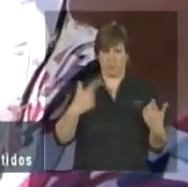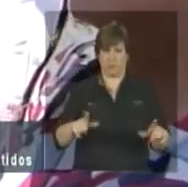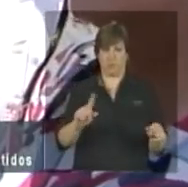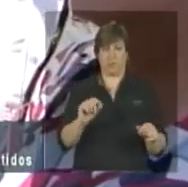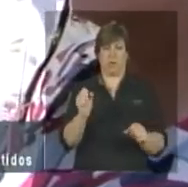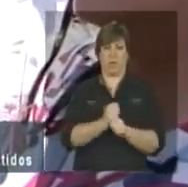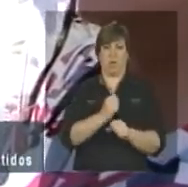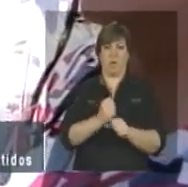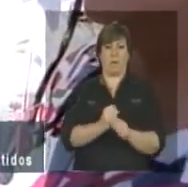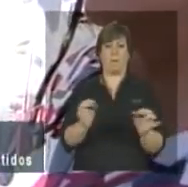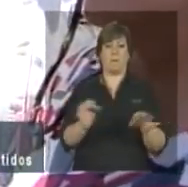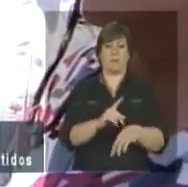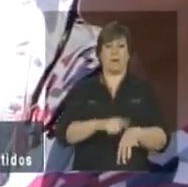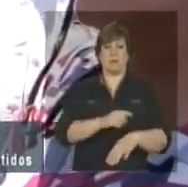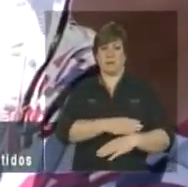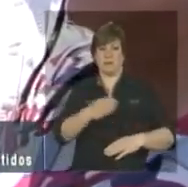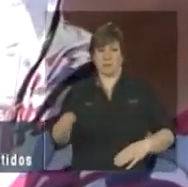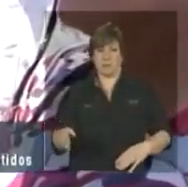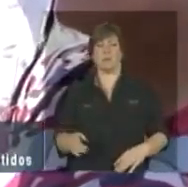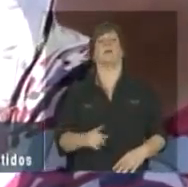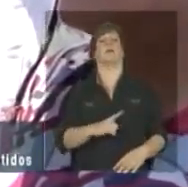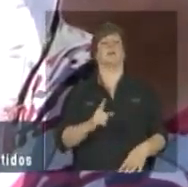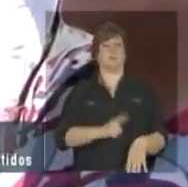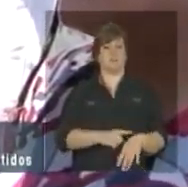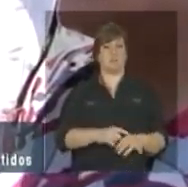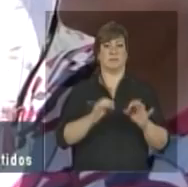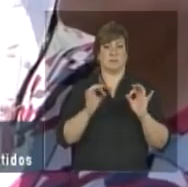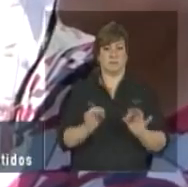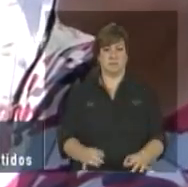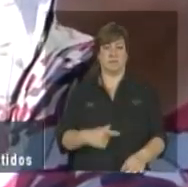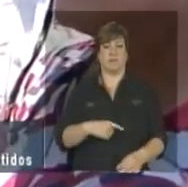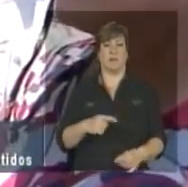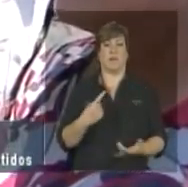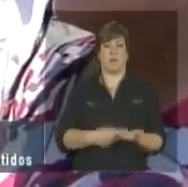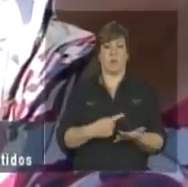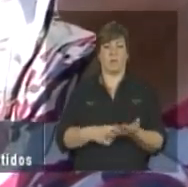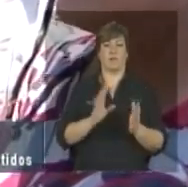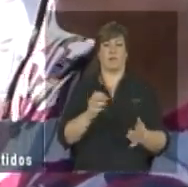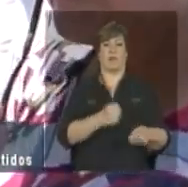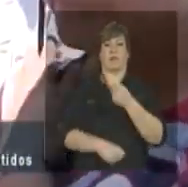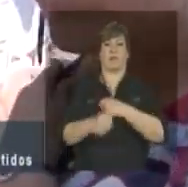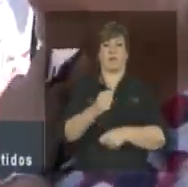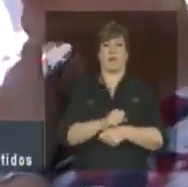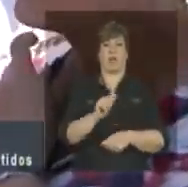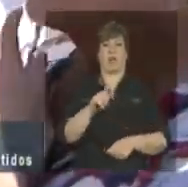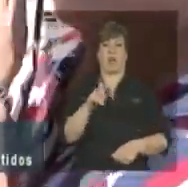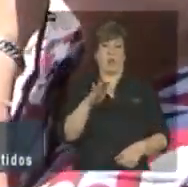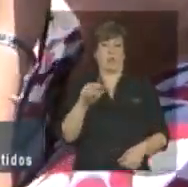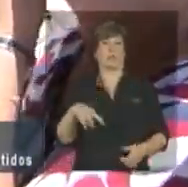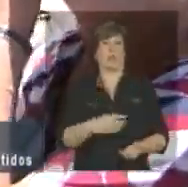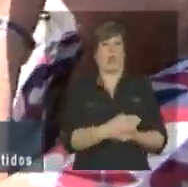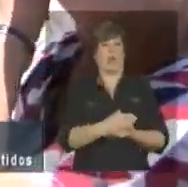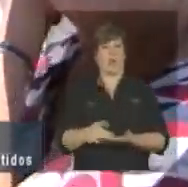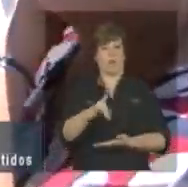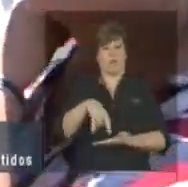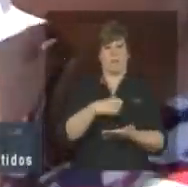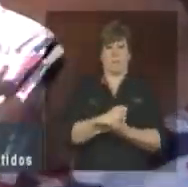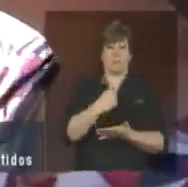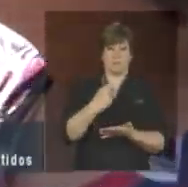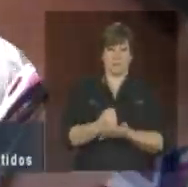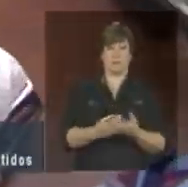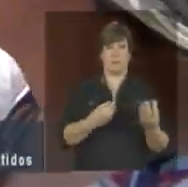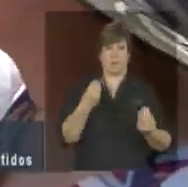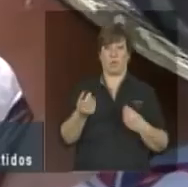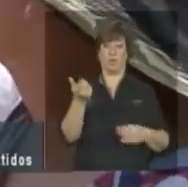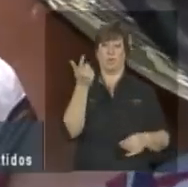entrega dos dois eixos? No cronograma está mantido, que foi negociado com a presidenta em agosto do ano passado, e nós vamos, a partir da contratação